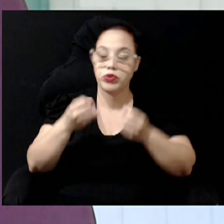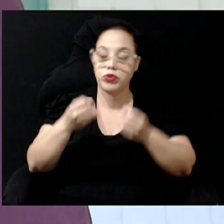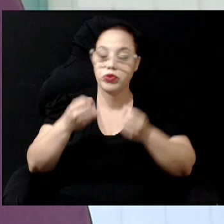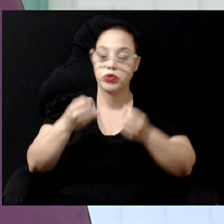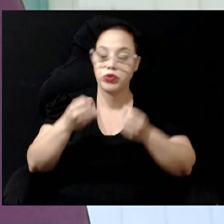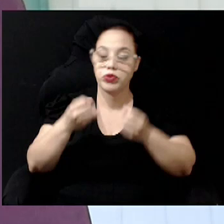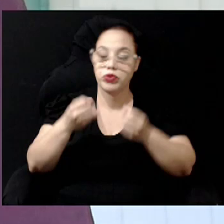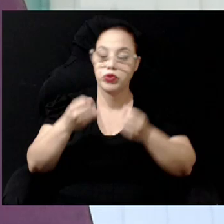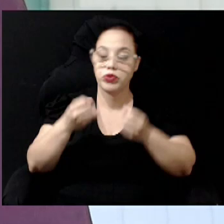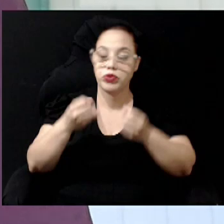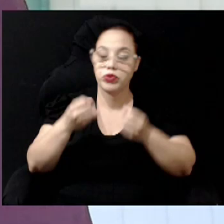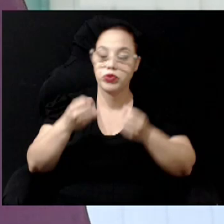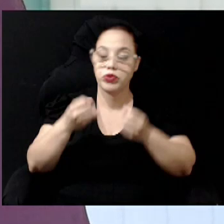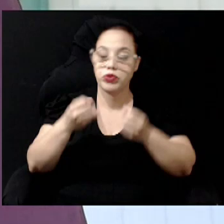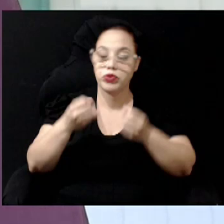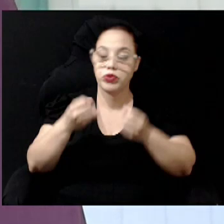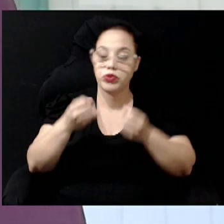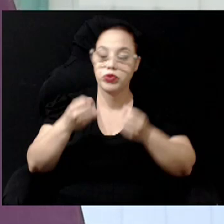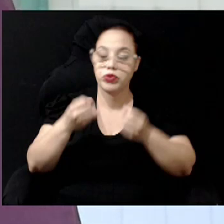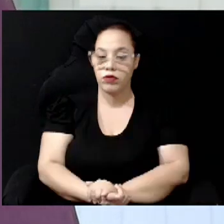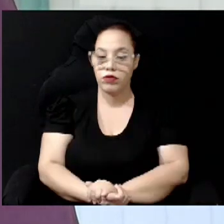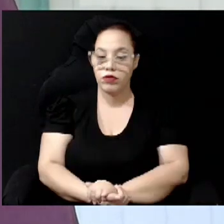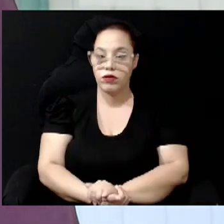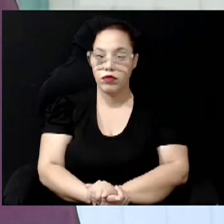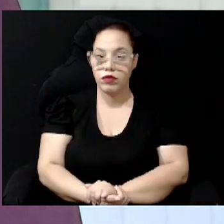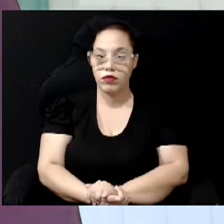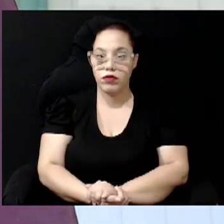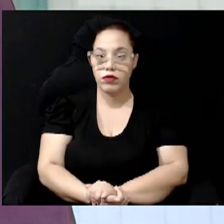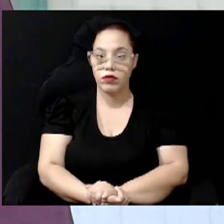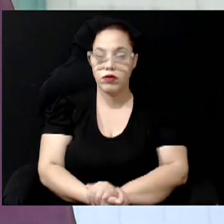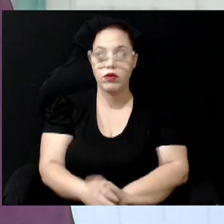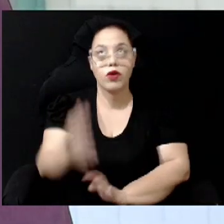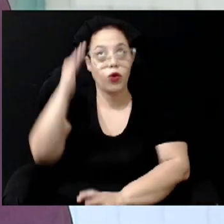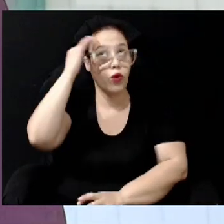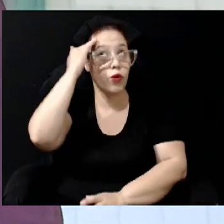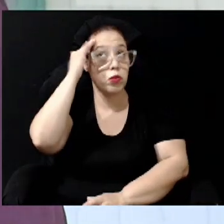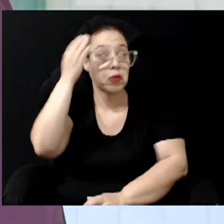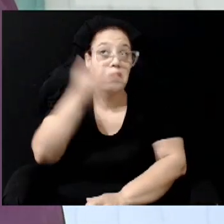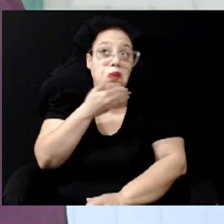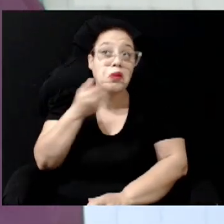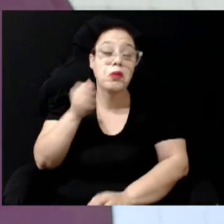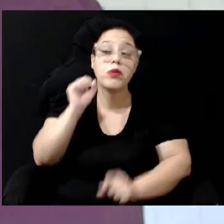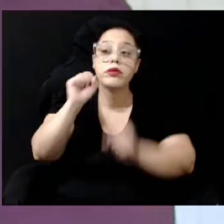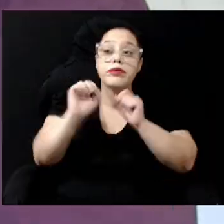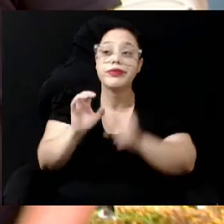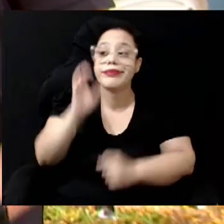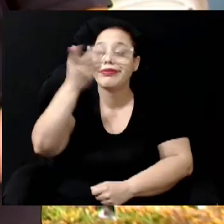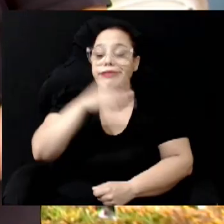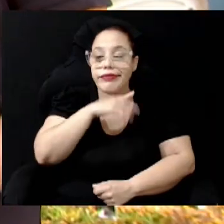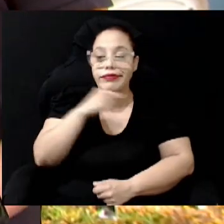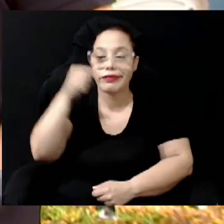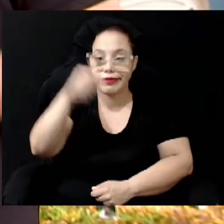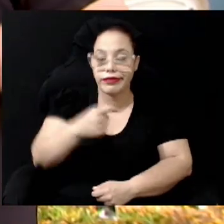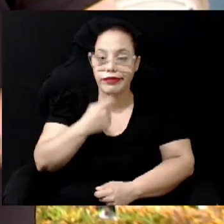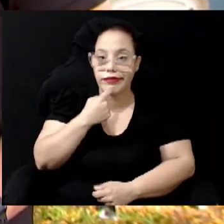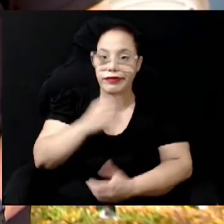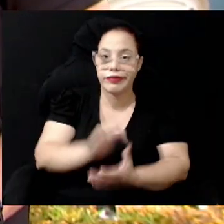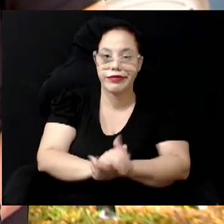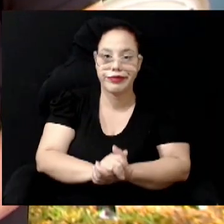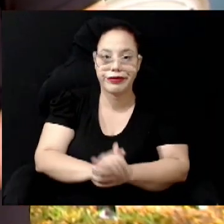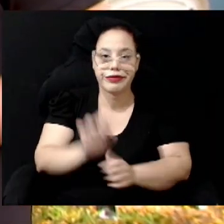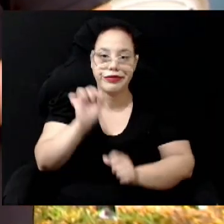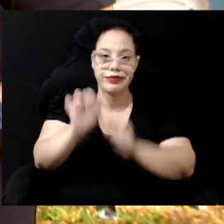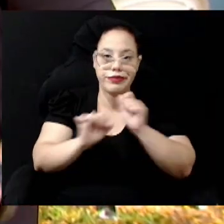animal, como também para a gente entender melhor o que acontece com os animais aqui em Campinas. Conforme o Estatuto